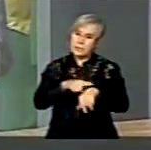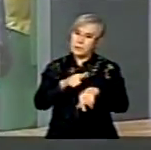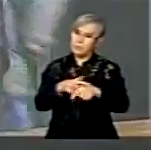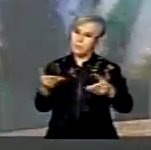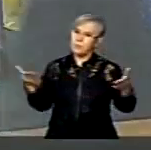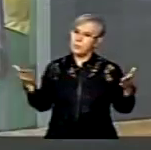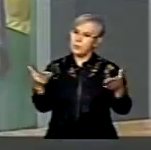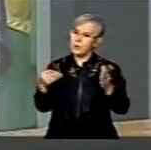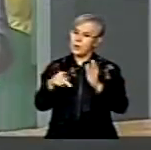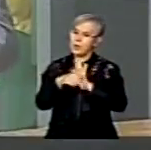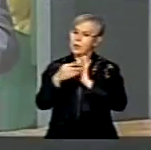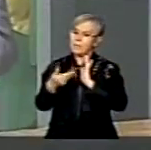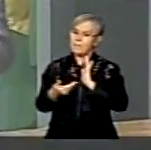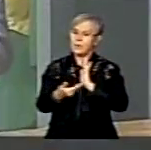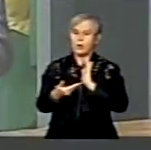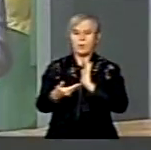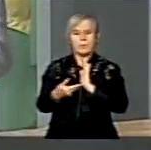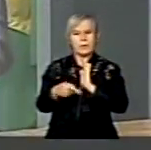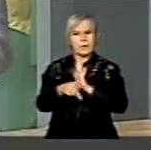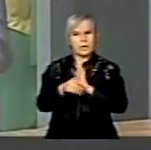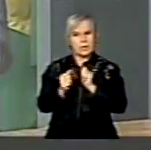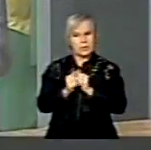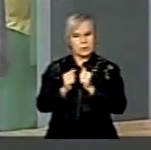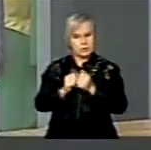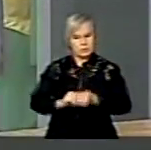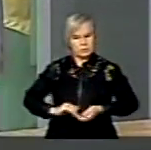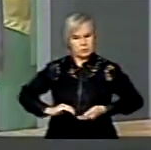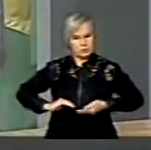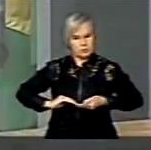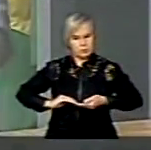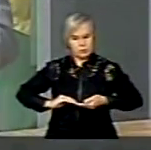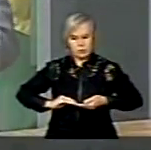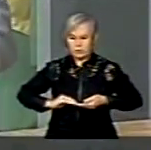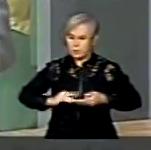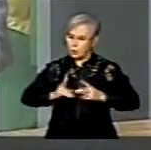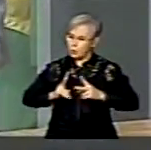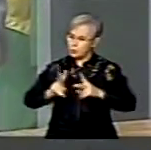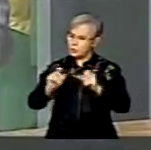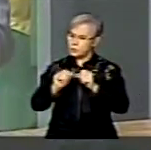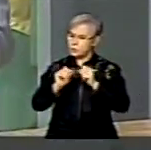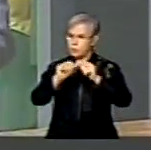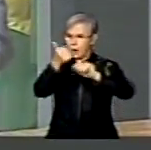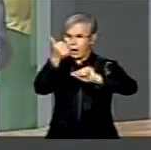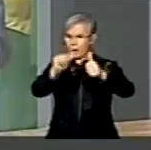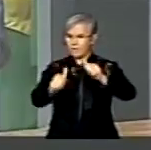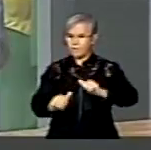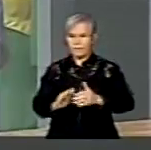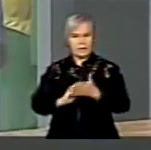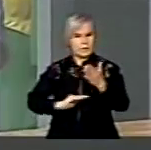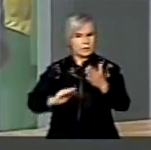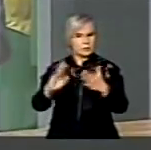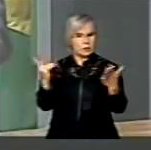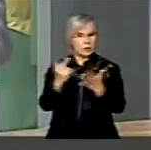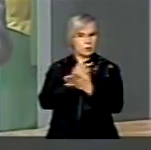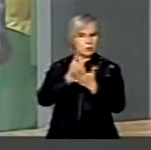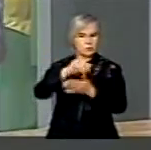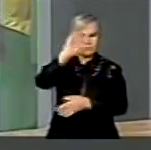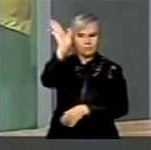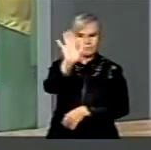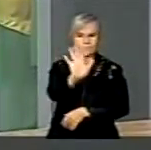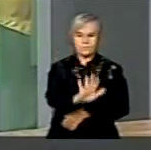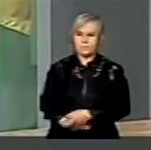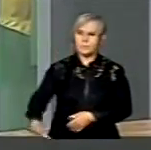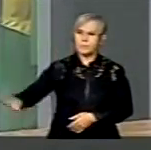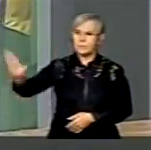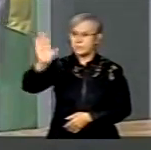em que a própria casa, o próprio parlamento, ainda está fazendo uma avaliação de todo o cenário nacional,